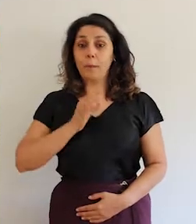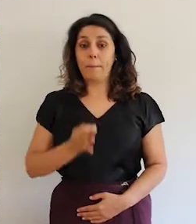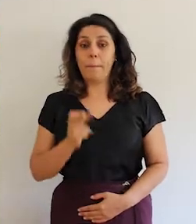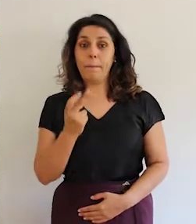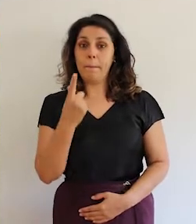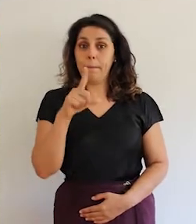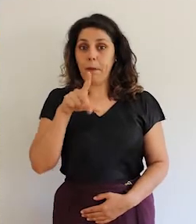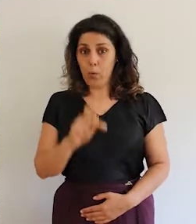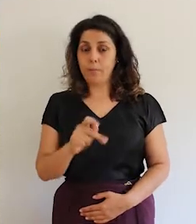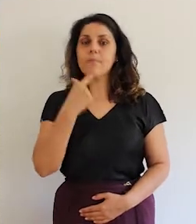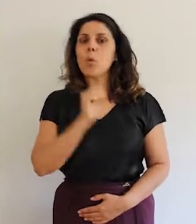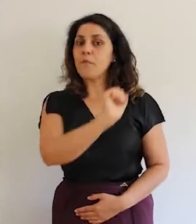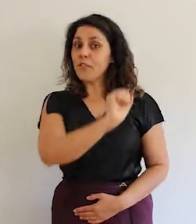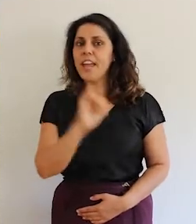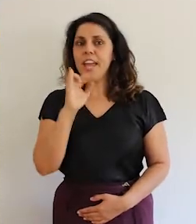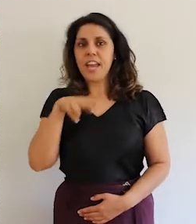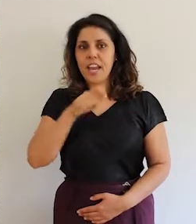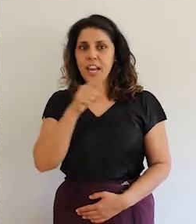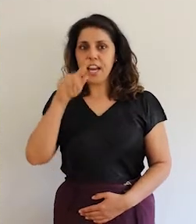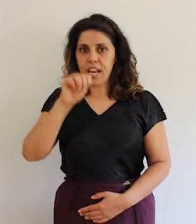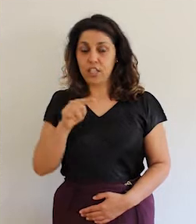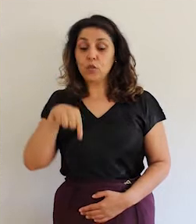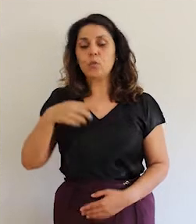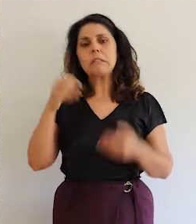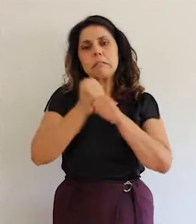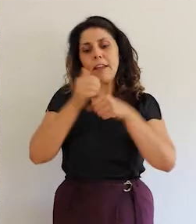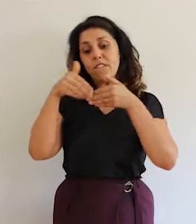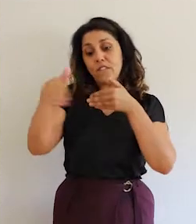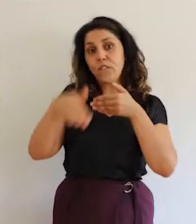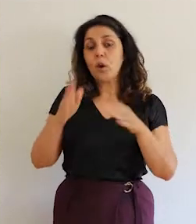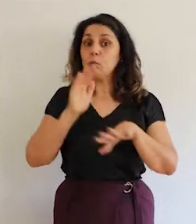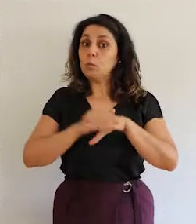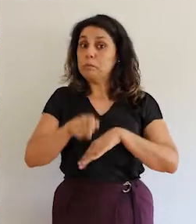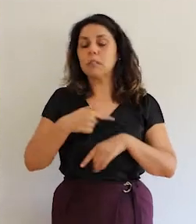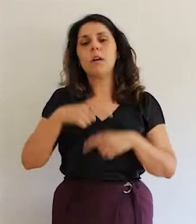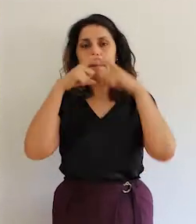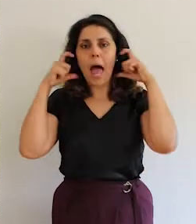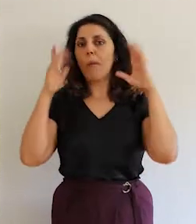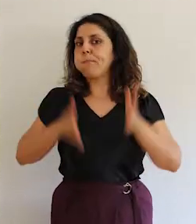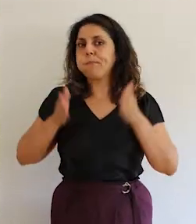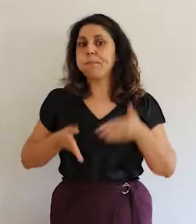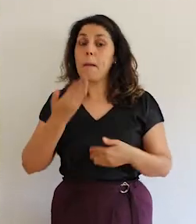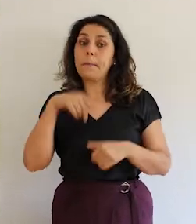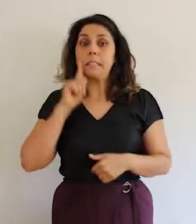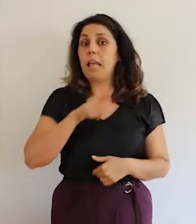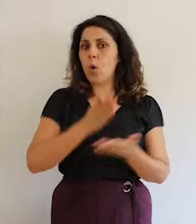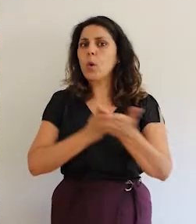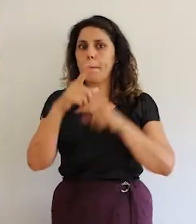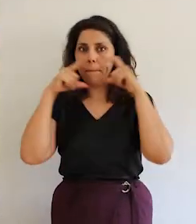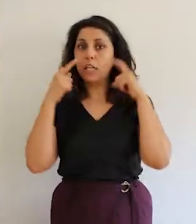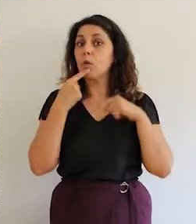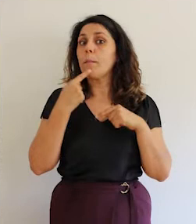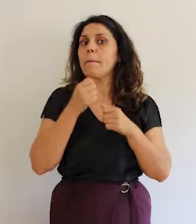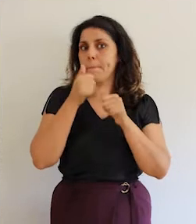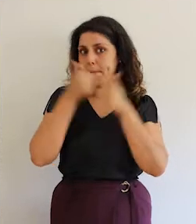Eu sou a Paula e ela é a Inês. Nós estamos no exterior, por isso eu não vou estar de máscara para que possam entender melhor, mas Inês, tu continuas